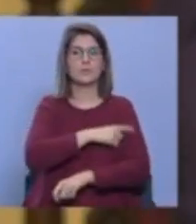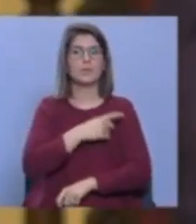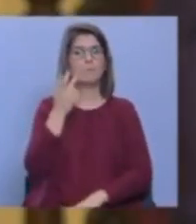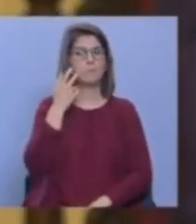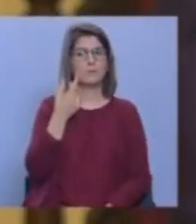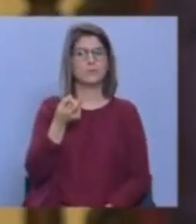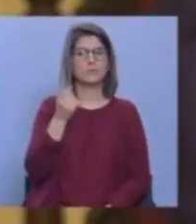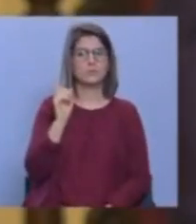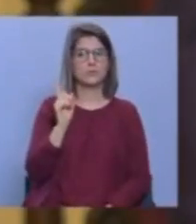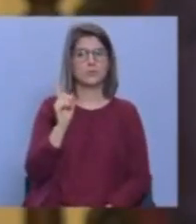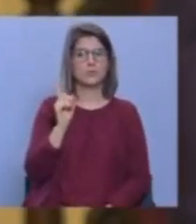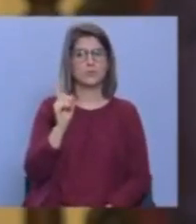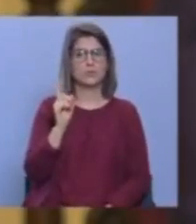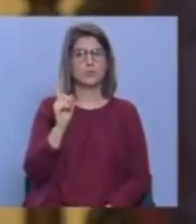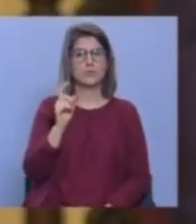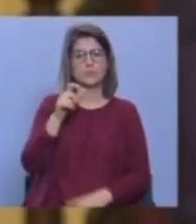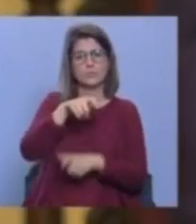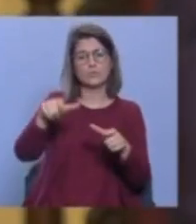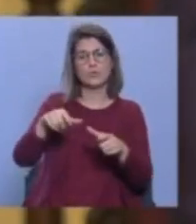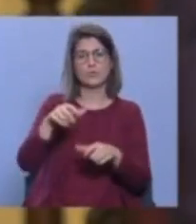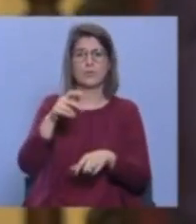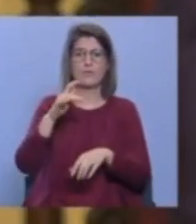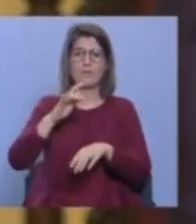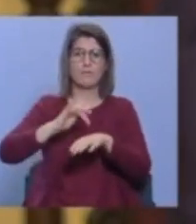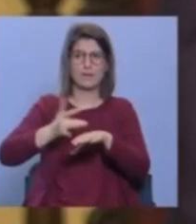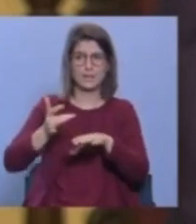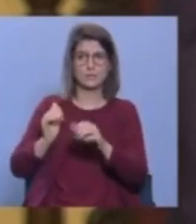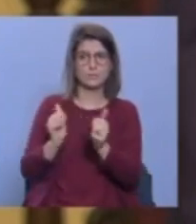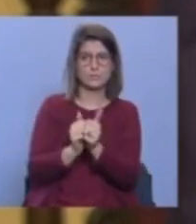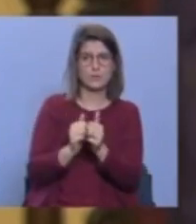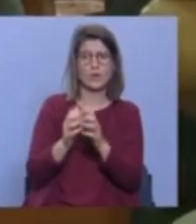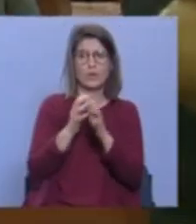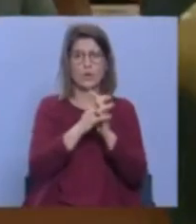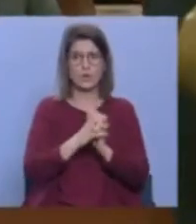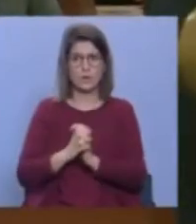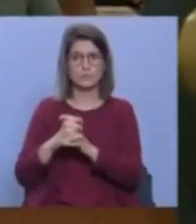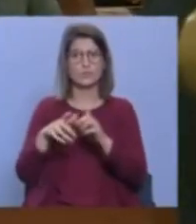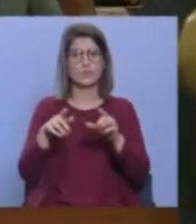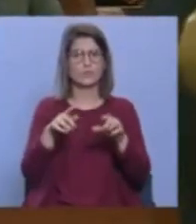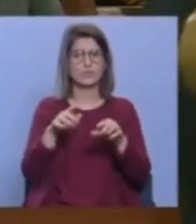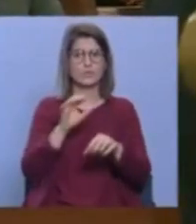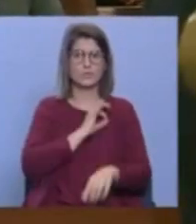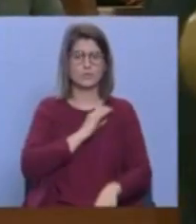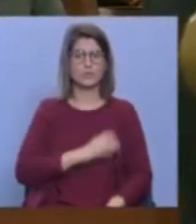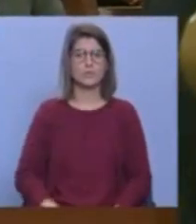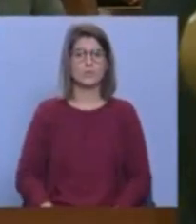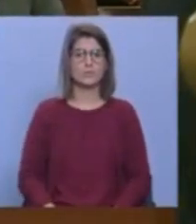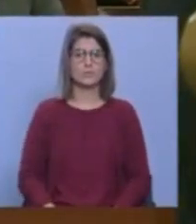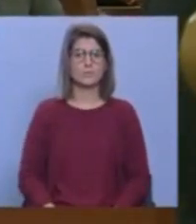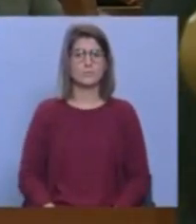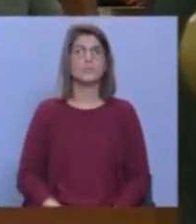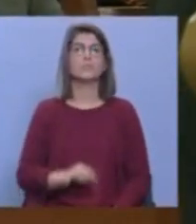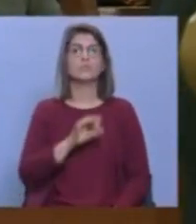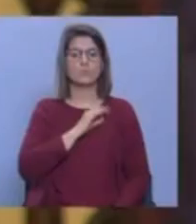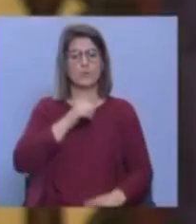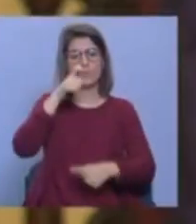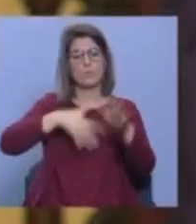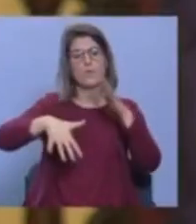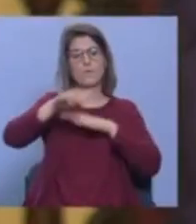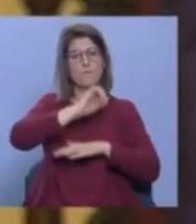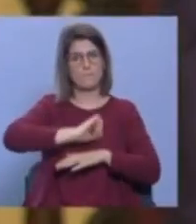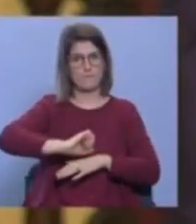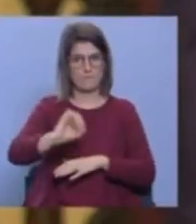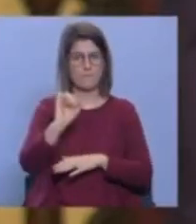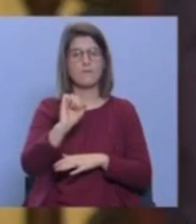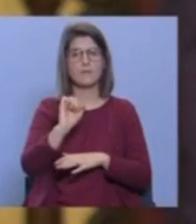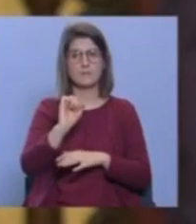estejam sempre ao lado dos mais fracos, oremos ao Senhor. Renovai, Senhor, o vosso povo. Pelos que